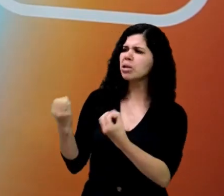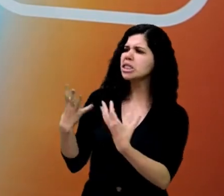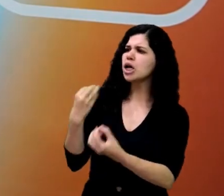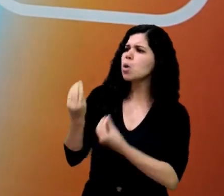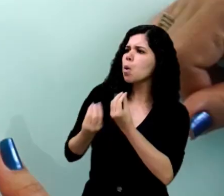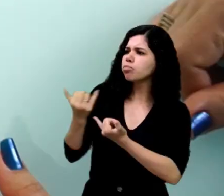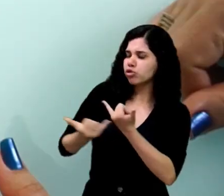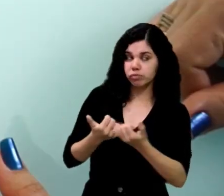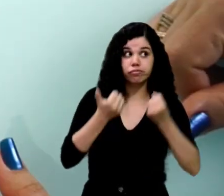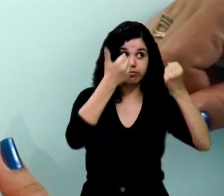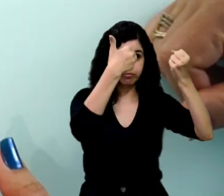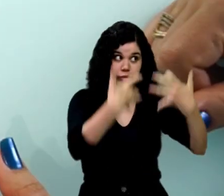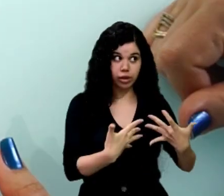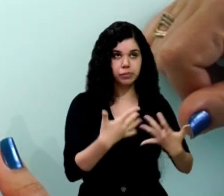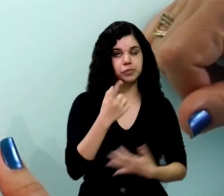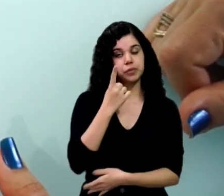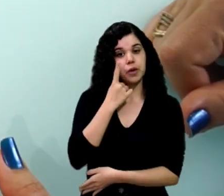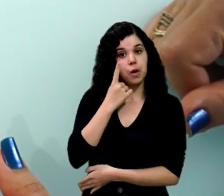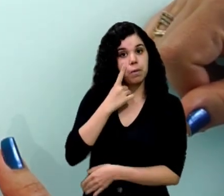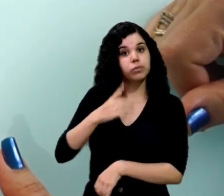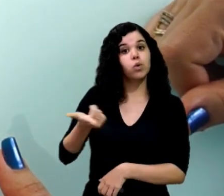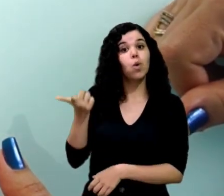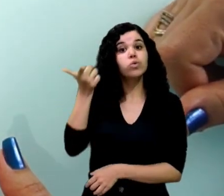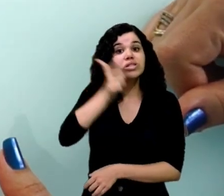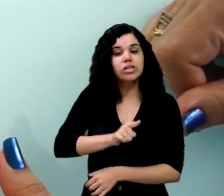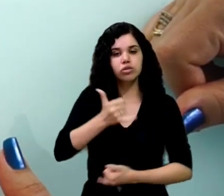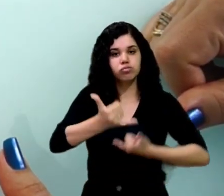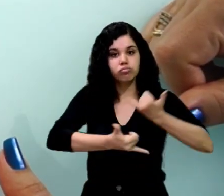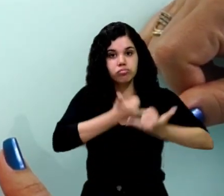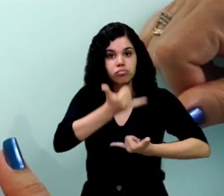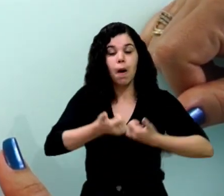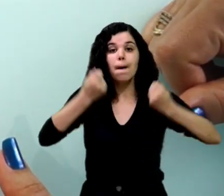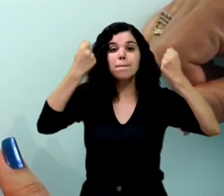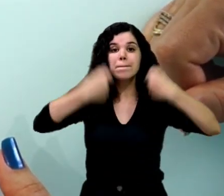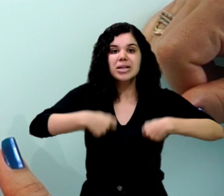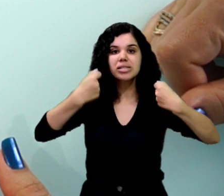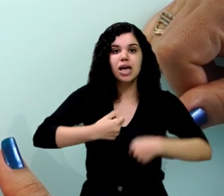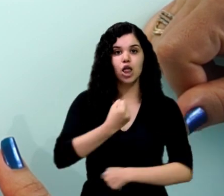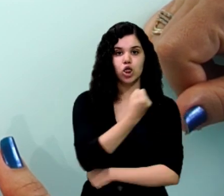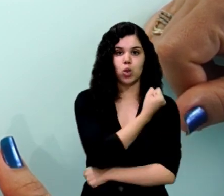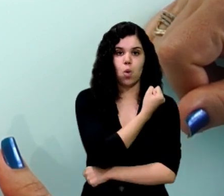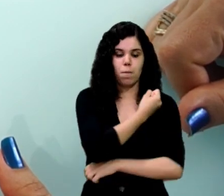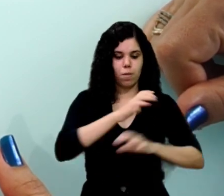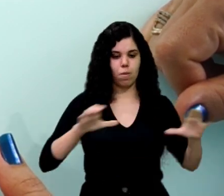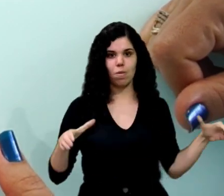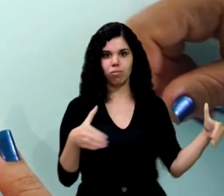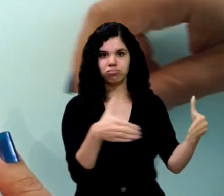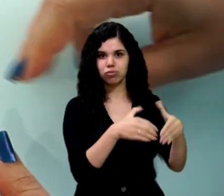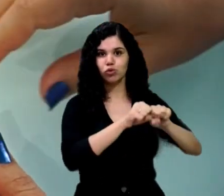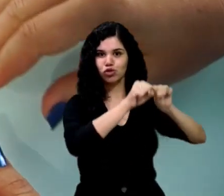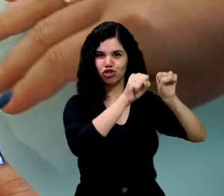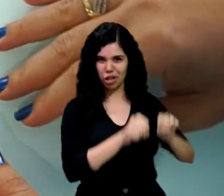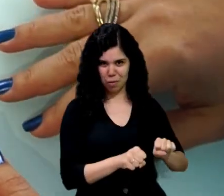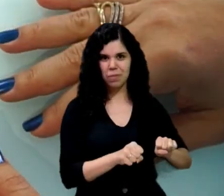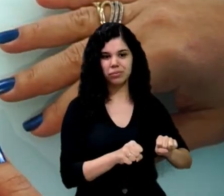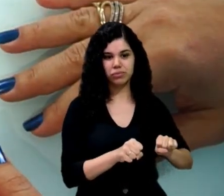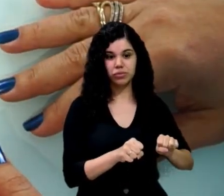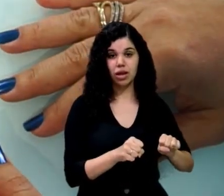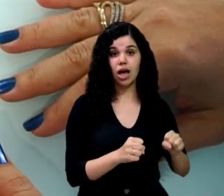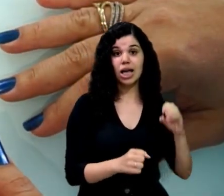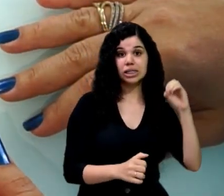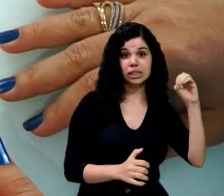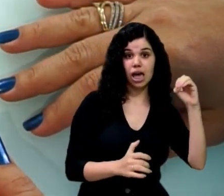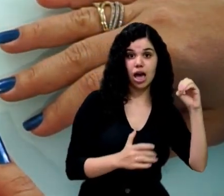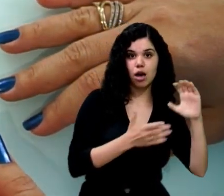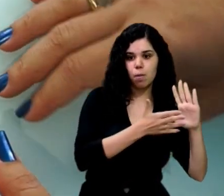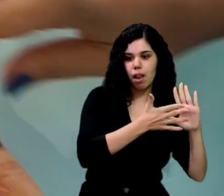Vou explicar. Para esse jogo, precisamos dos números do nosso sistema de numeração decimal, que vai do 0